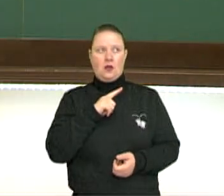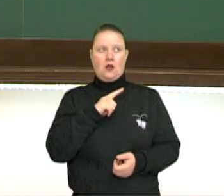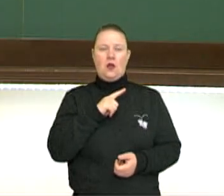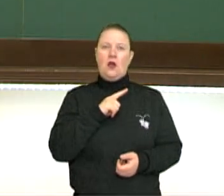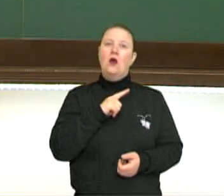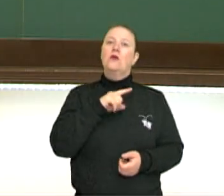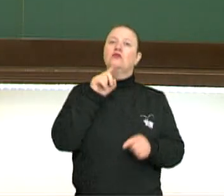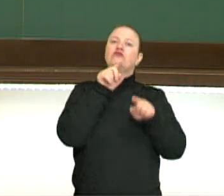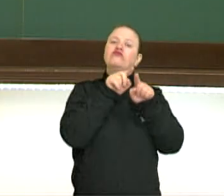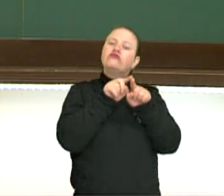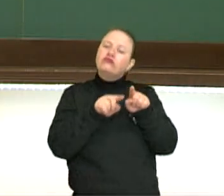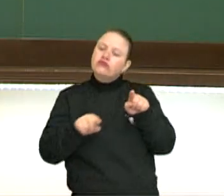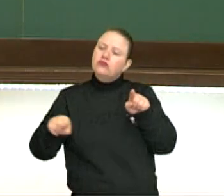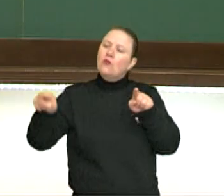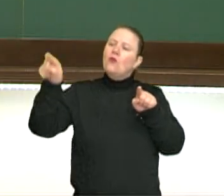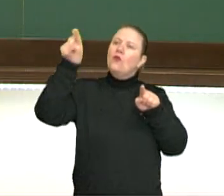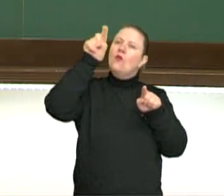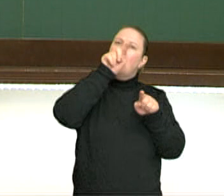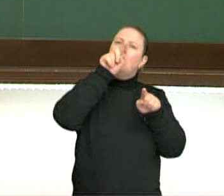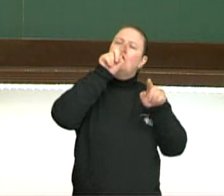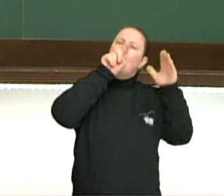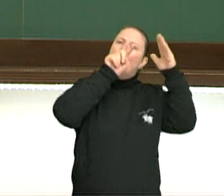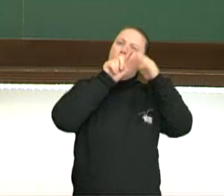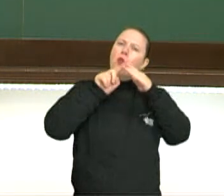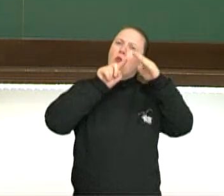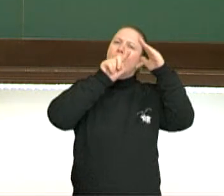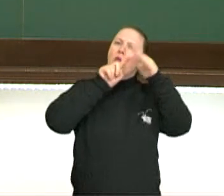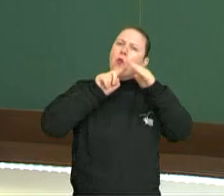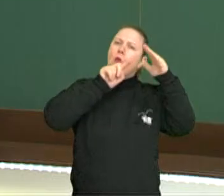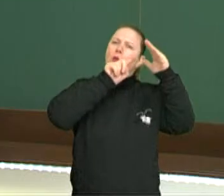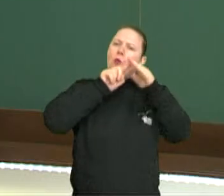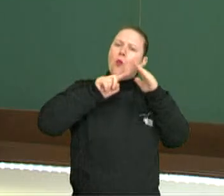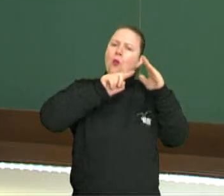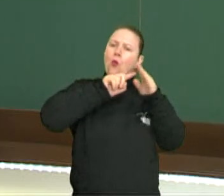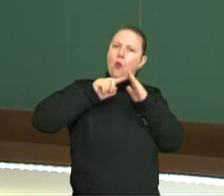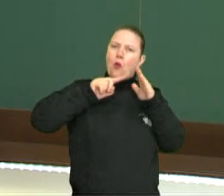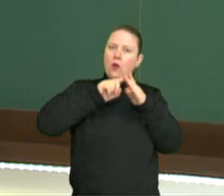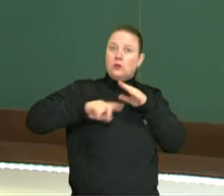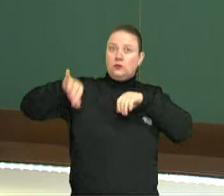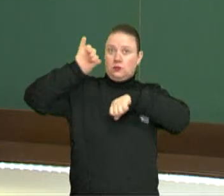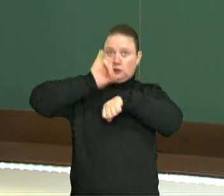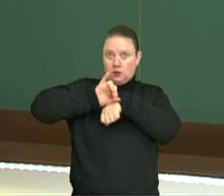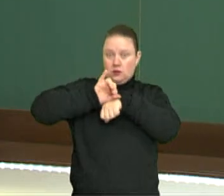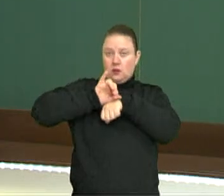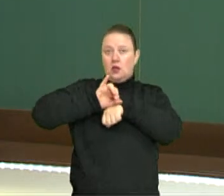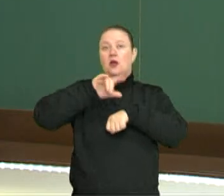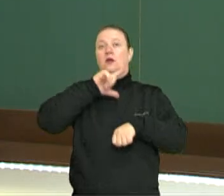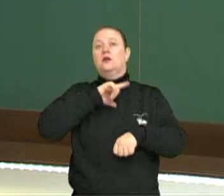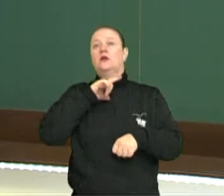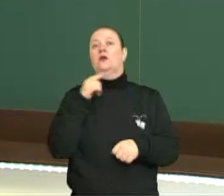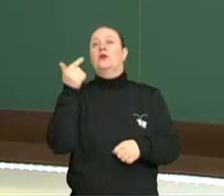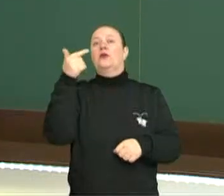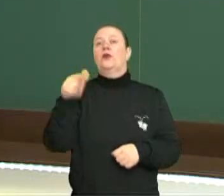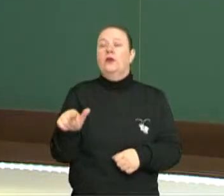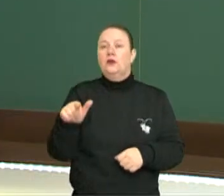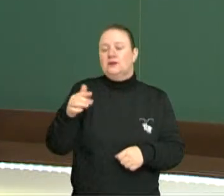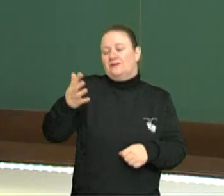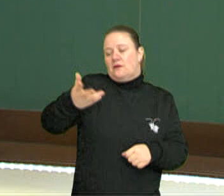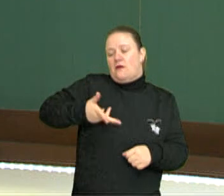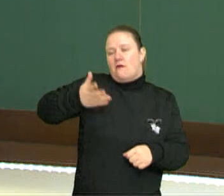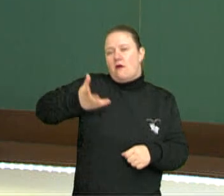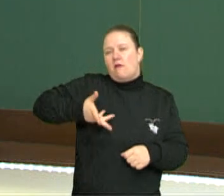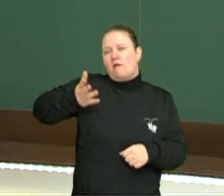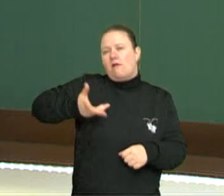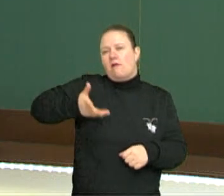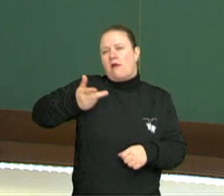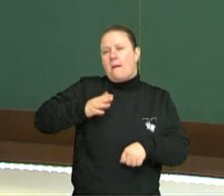faz o alinhamento da trajetória. Existe uma outra força que pode fazer com que ela aumente a sua velocidade,